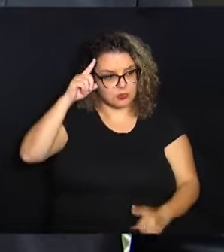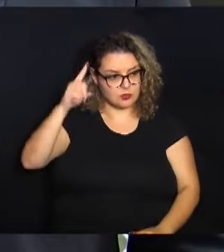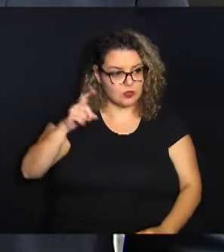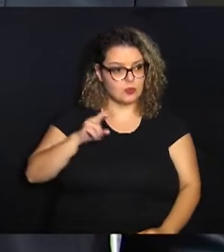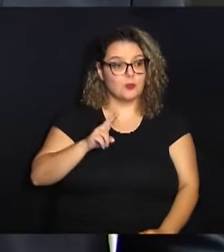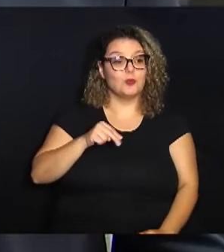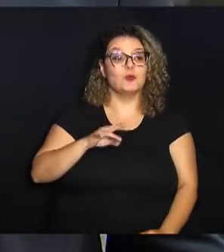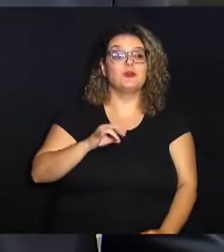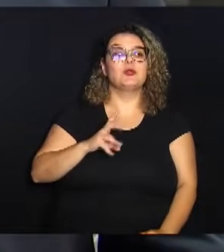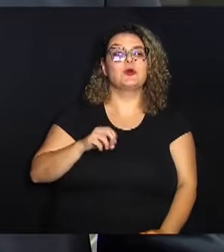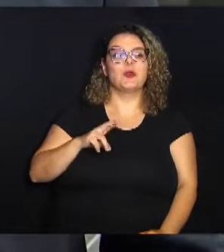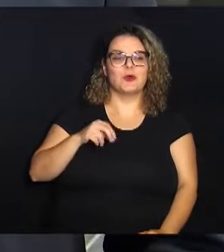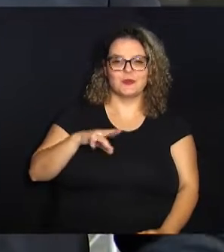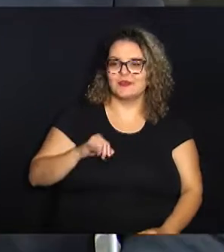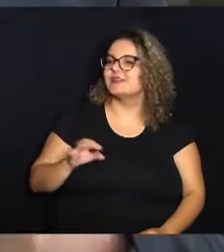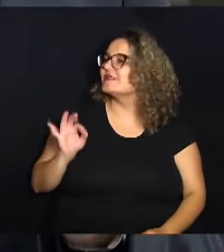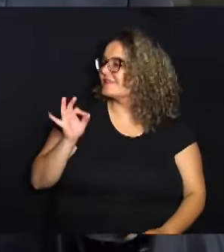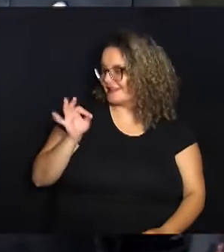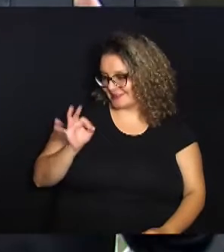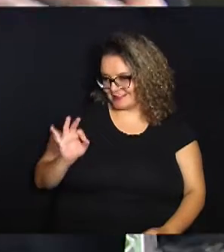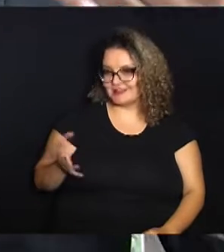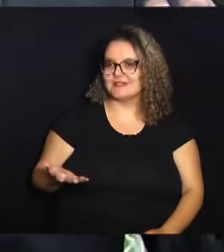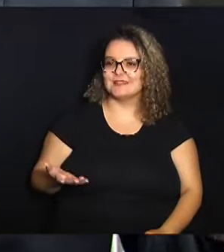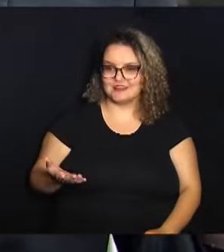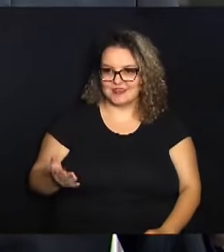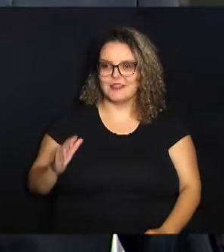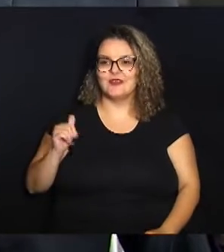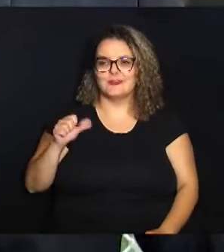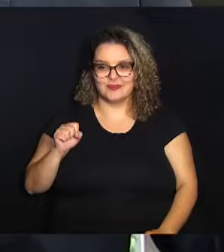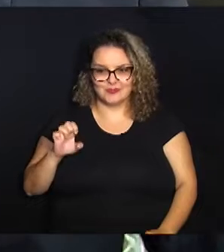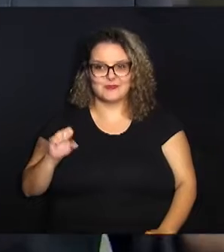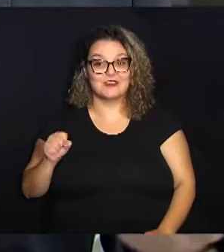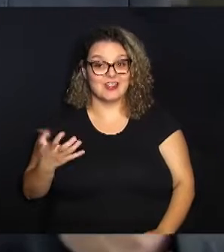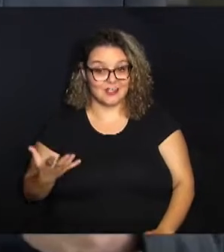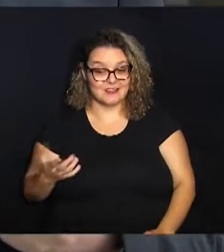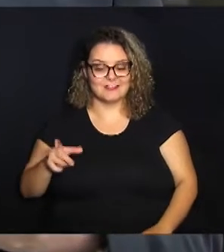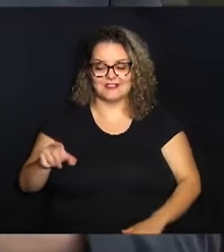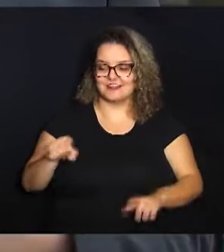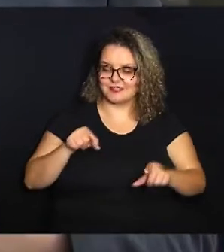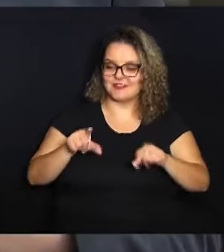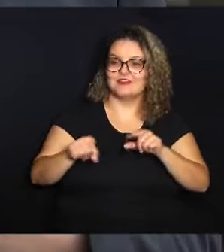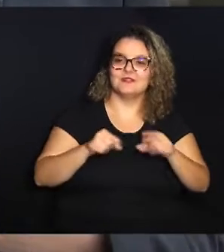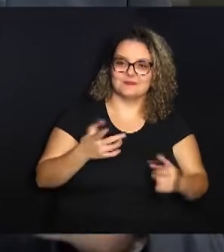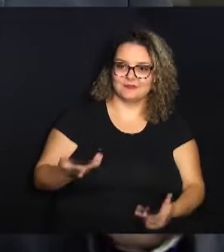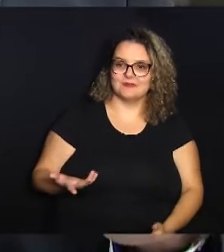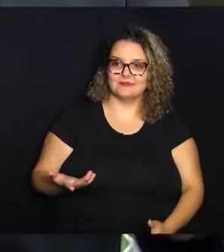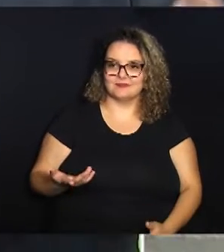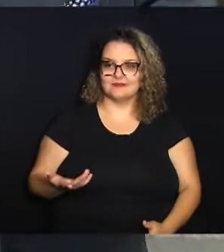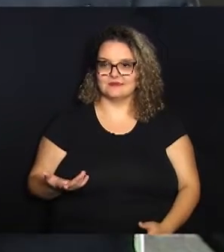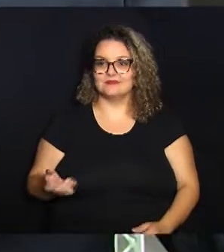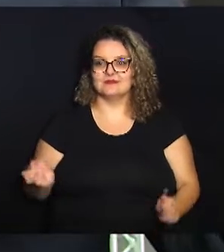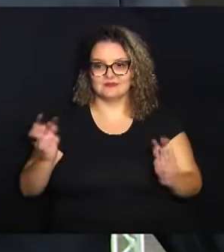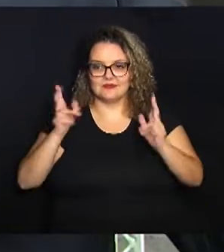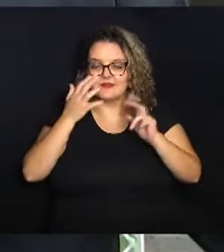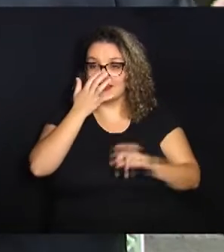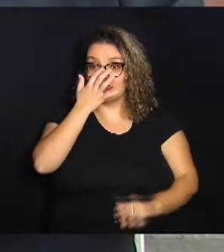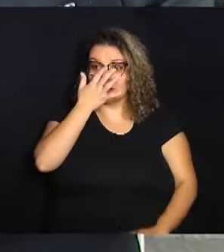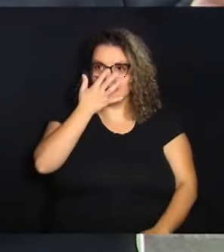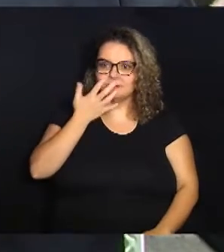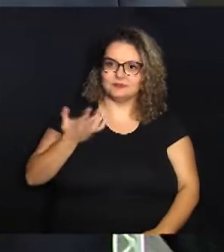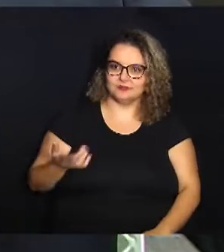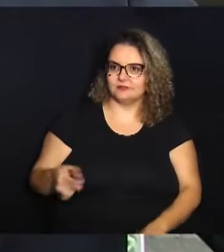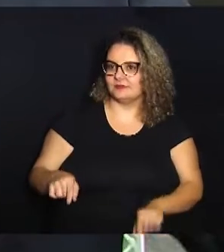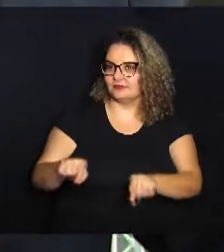unicórnio? Com toda certeza. Aqui a gente tem alguns cases que a gente escolhe muito a dedo, né, e chama muito a atenção. Não é à toa que